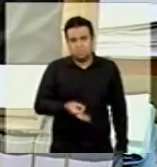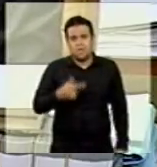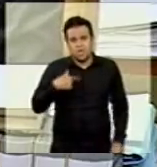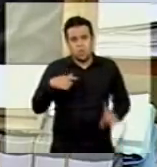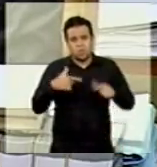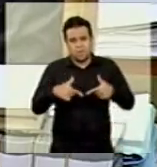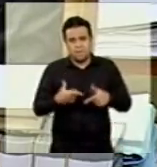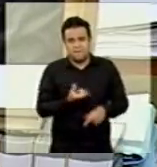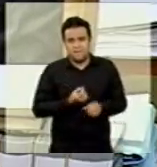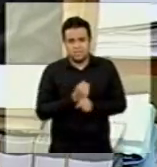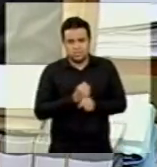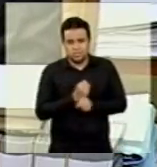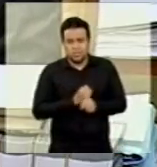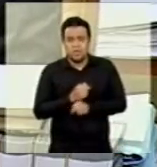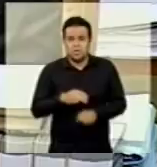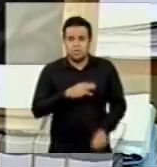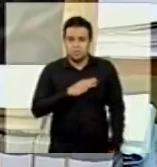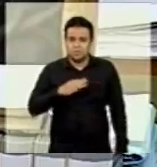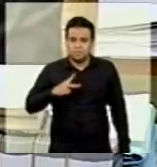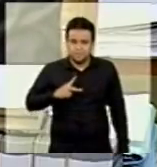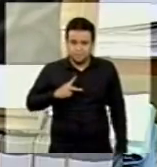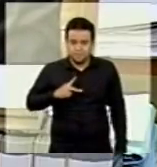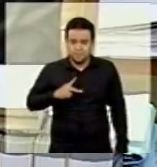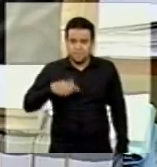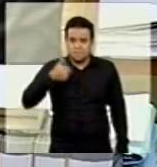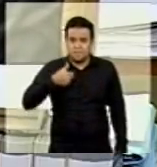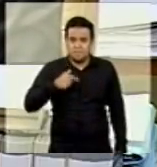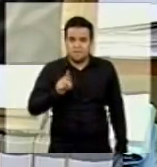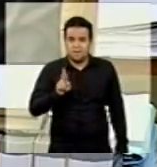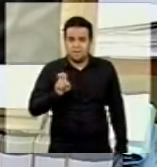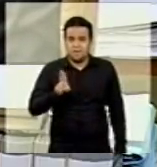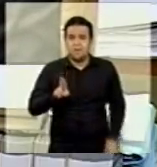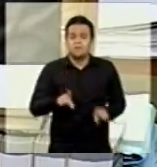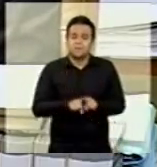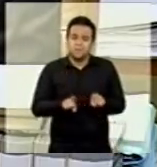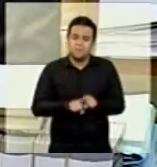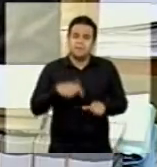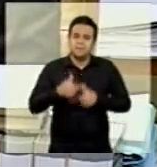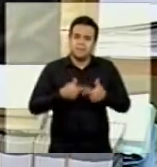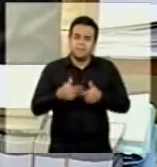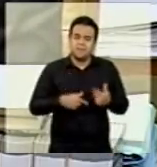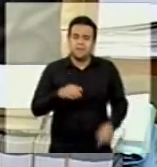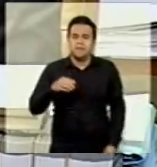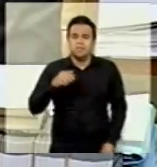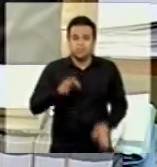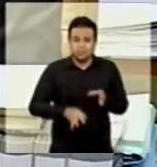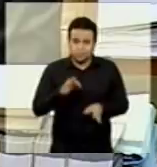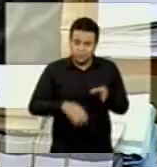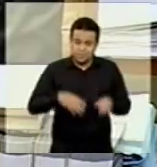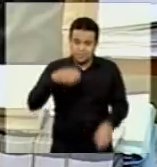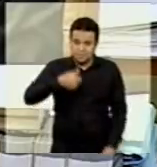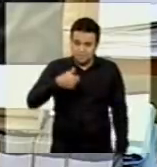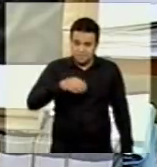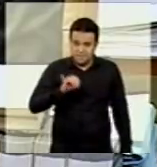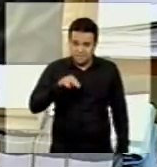como membro do Ministério Público em primeiro grau e atuei perante magistrados de primeira instância e